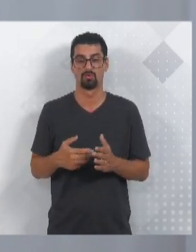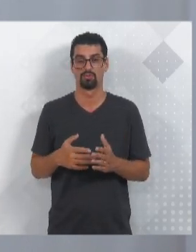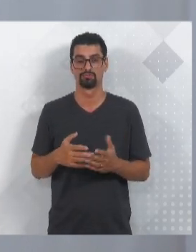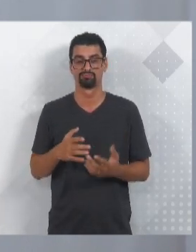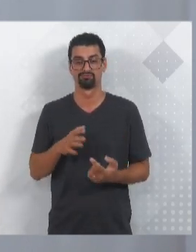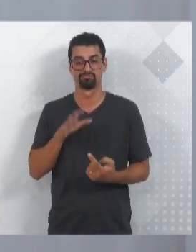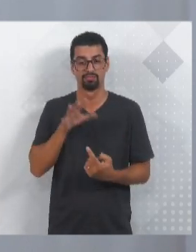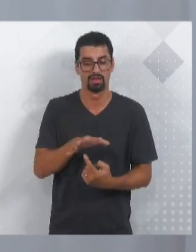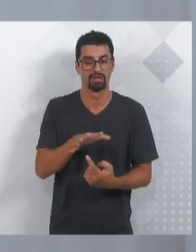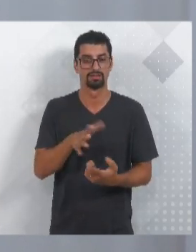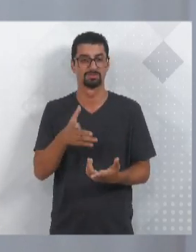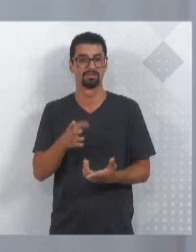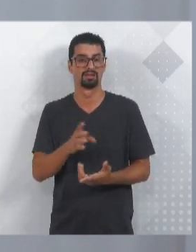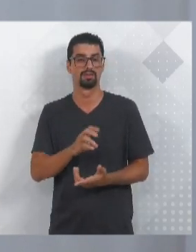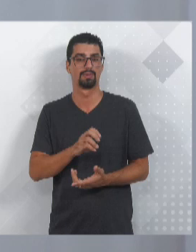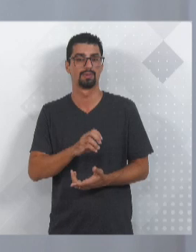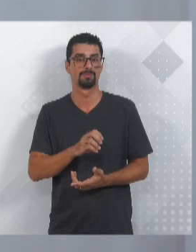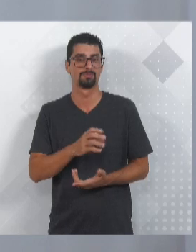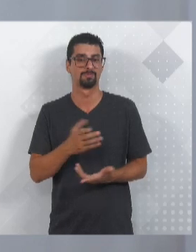questão do